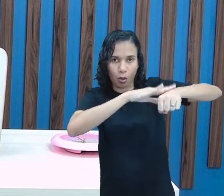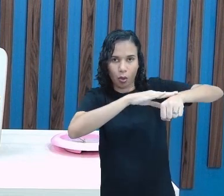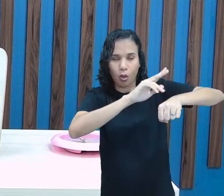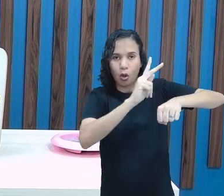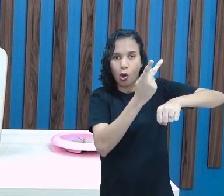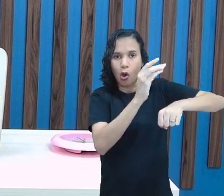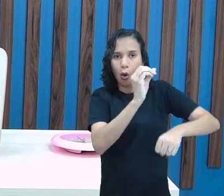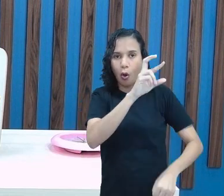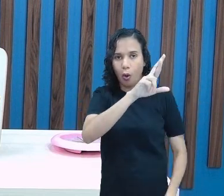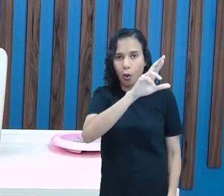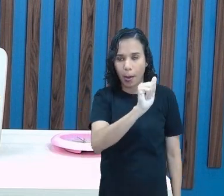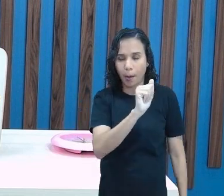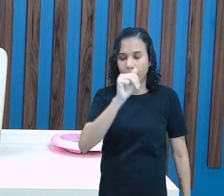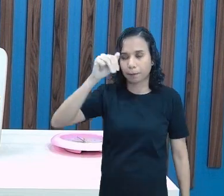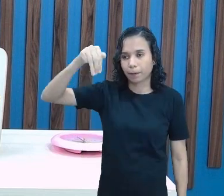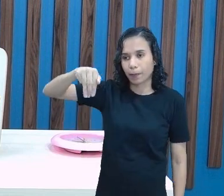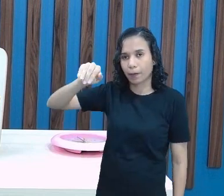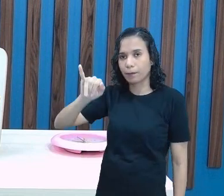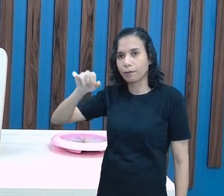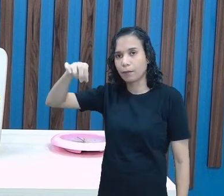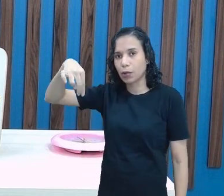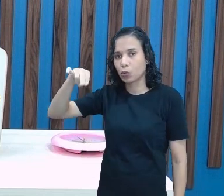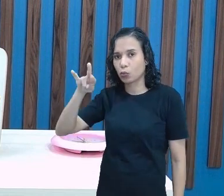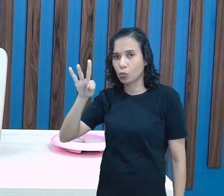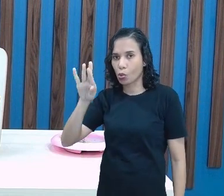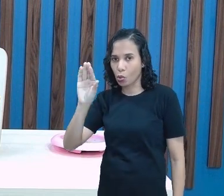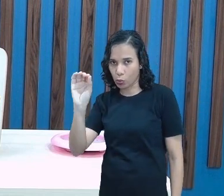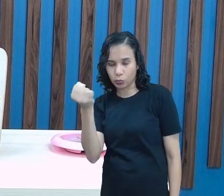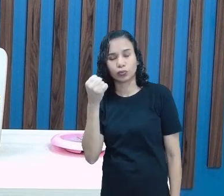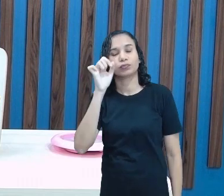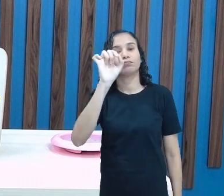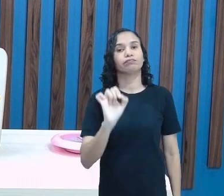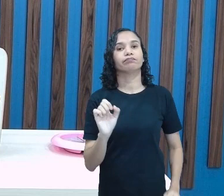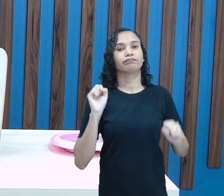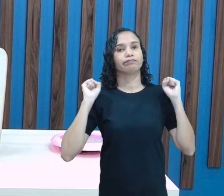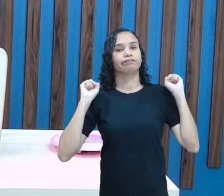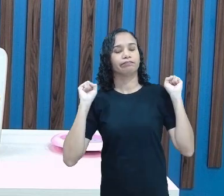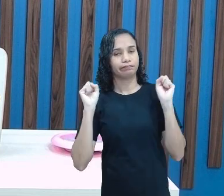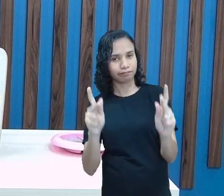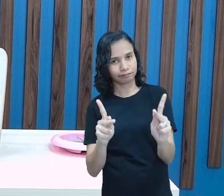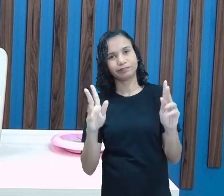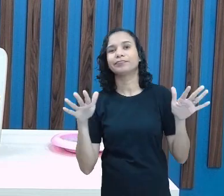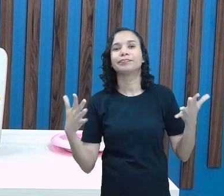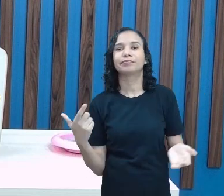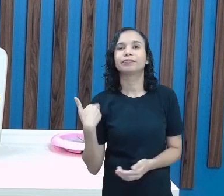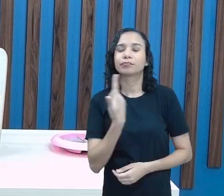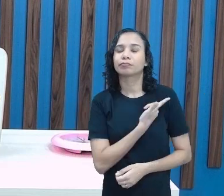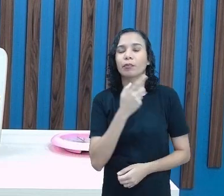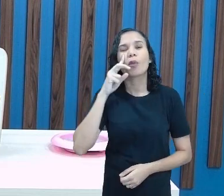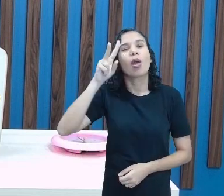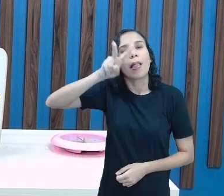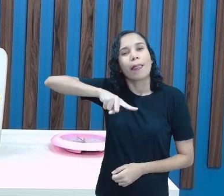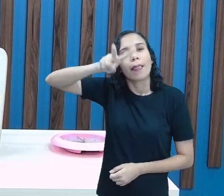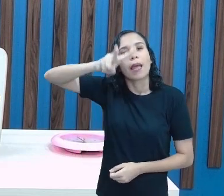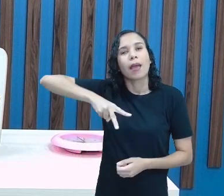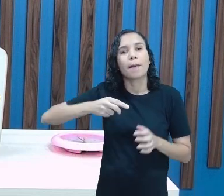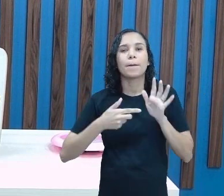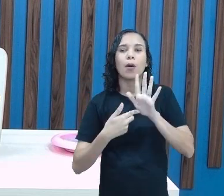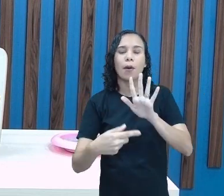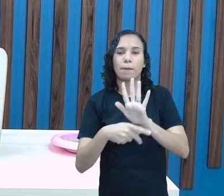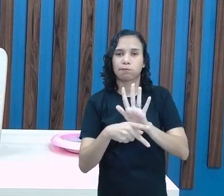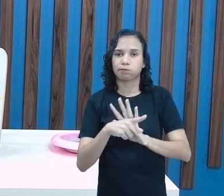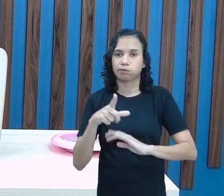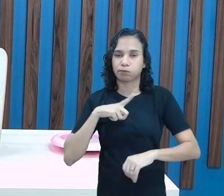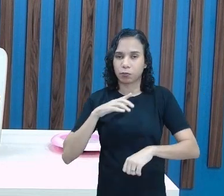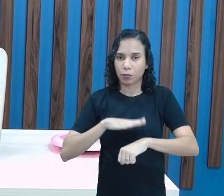desse outro lado estão os minutos, ok? Então, a gente faz a leitura dessa forma